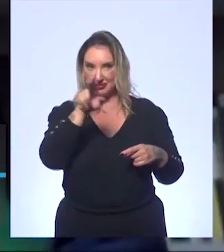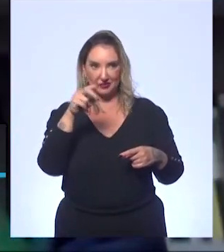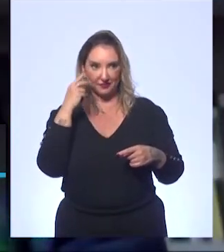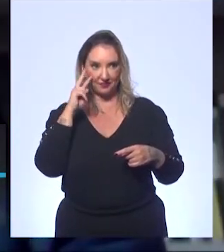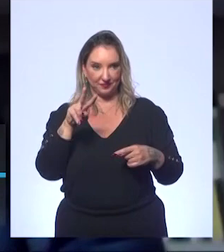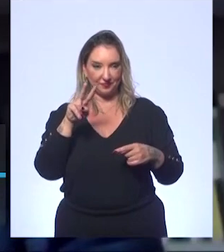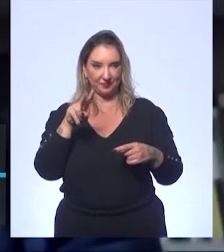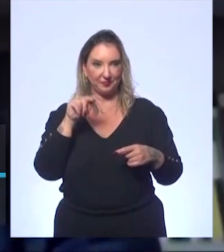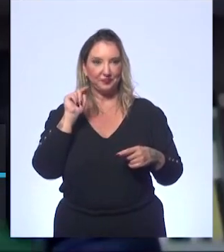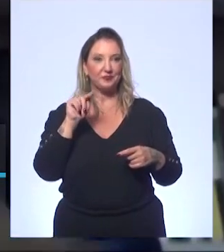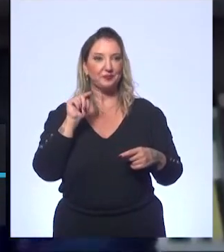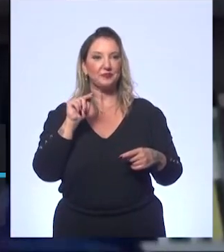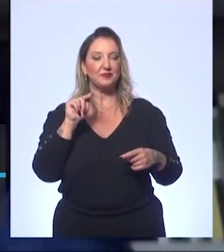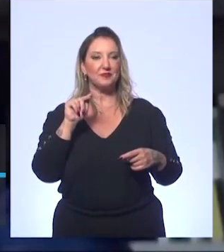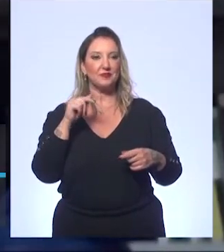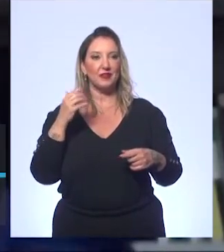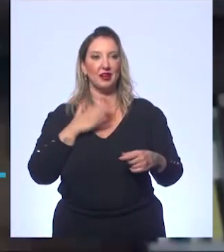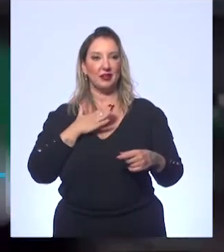aqui,